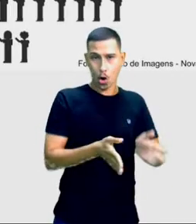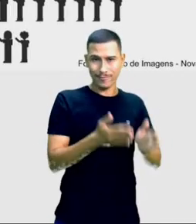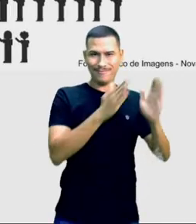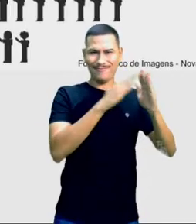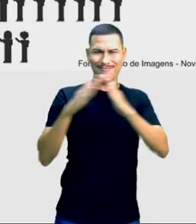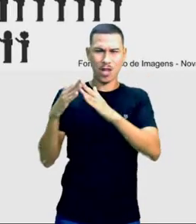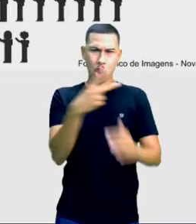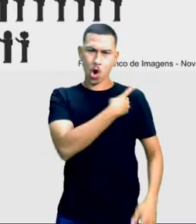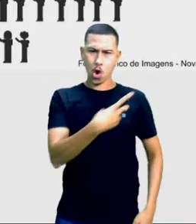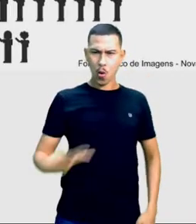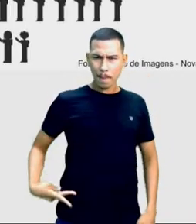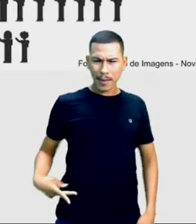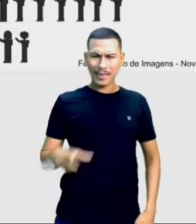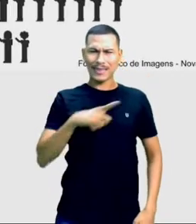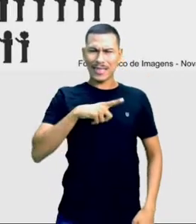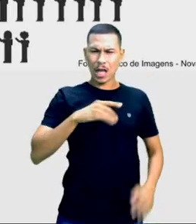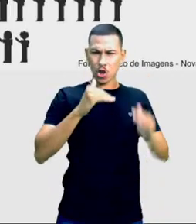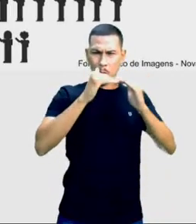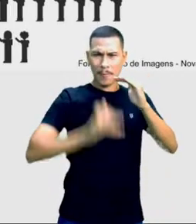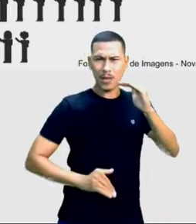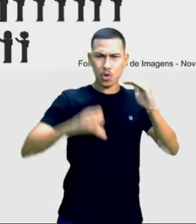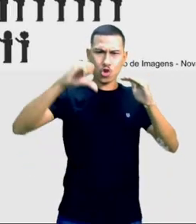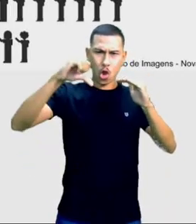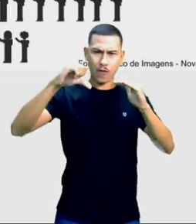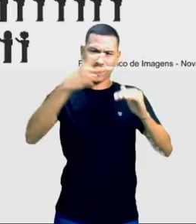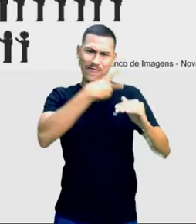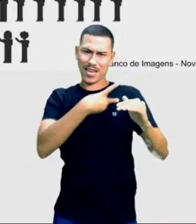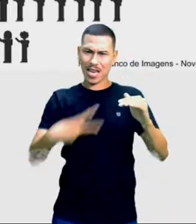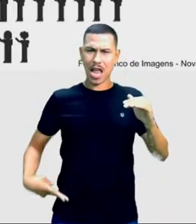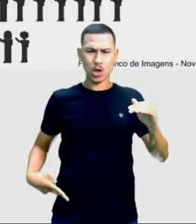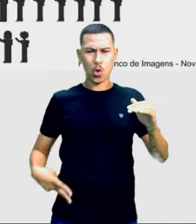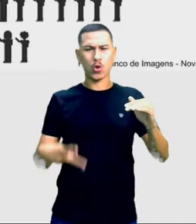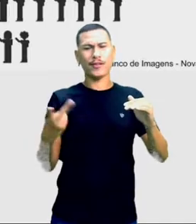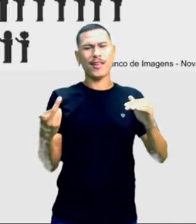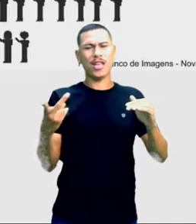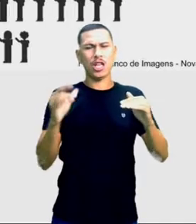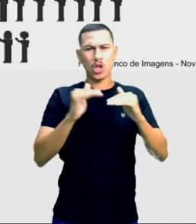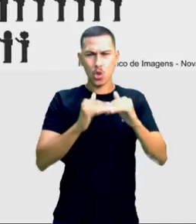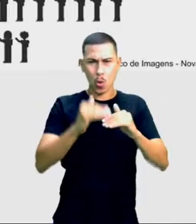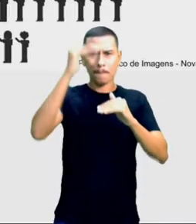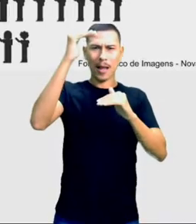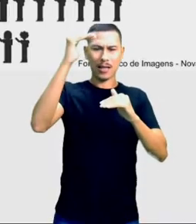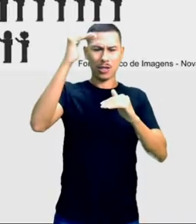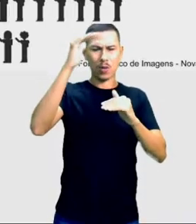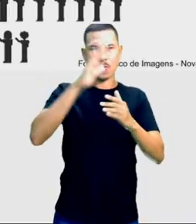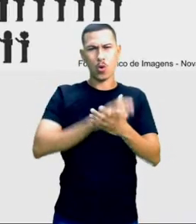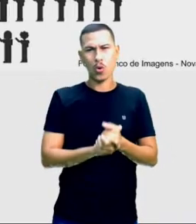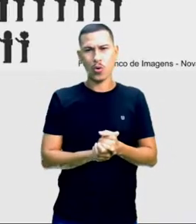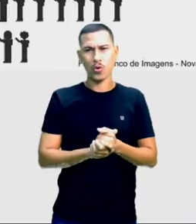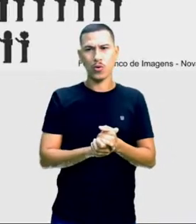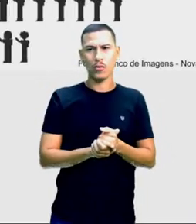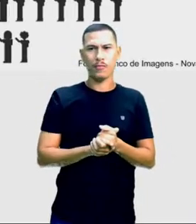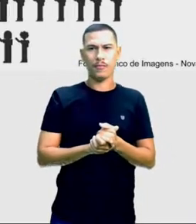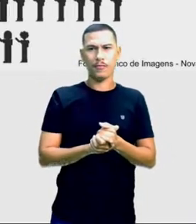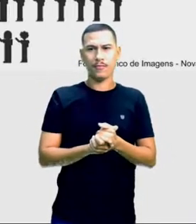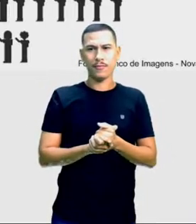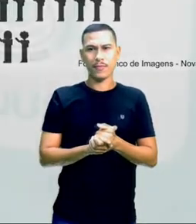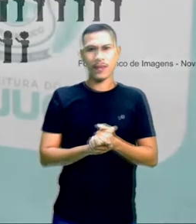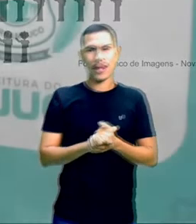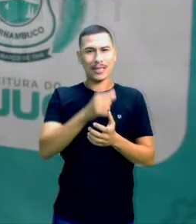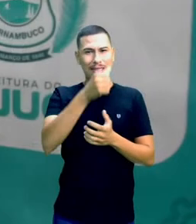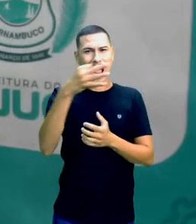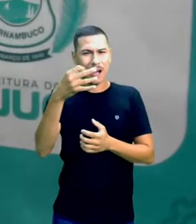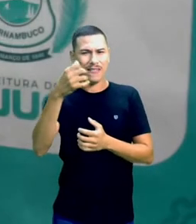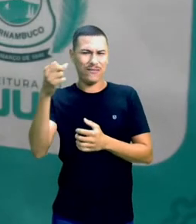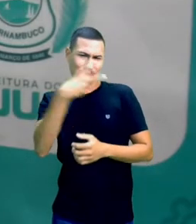no mínimo 9 vereadores e no máximo 55 vereadores. para que vocês tenham esse entendimento. Esse